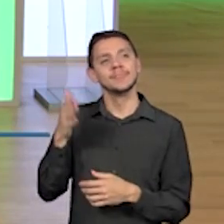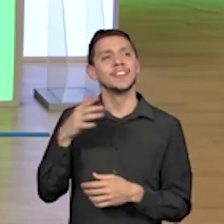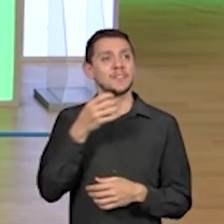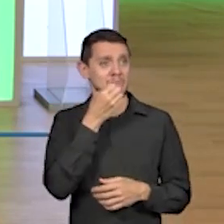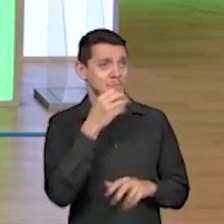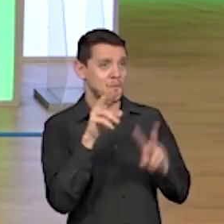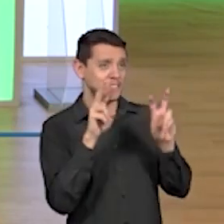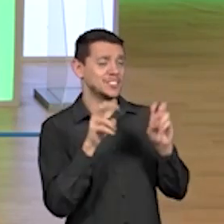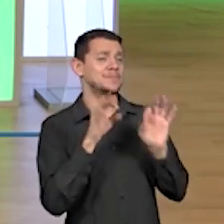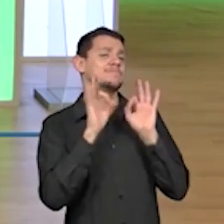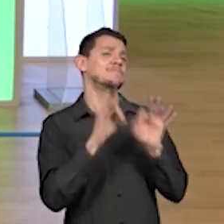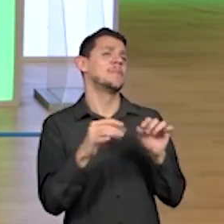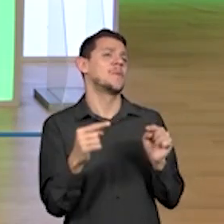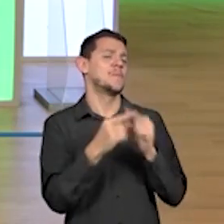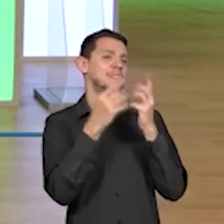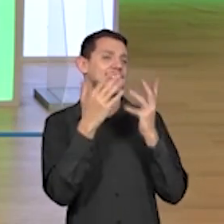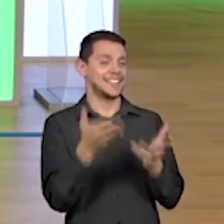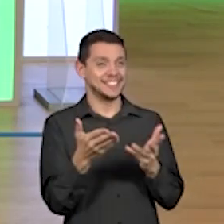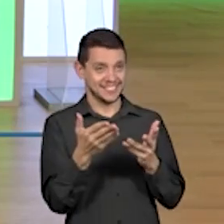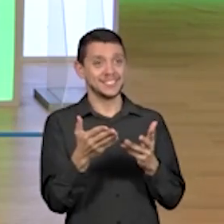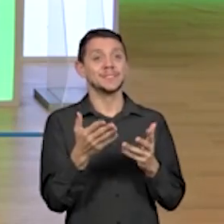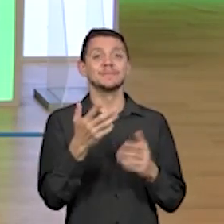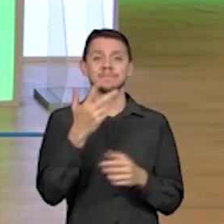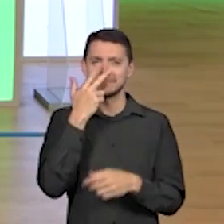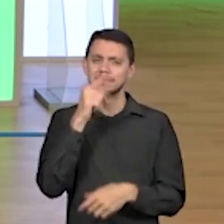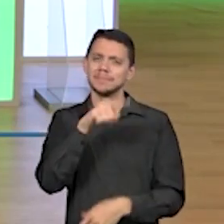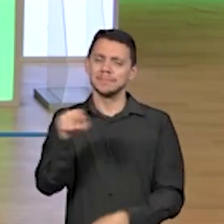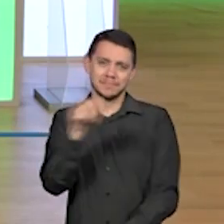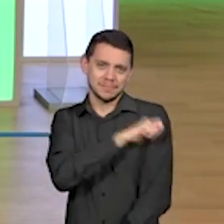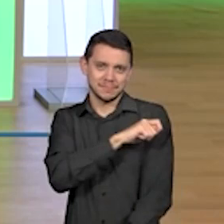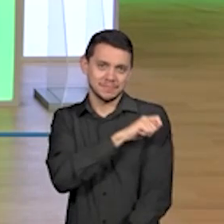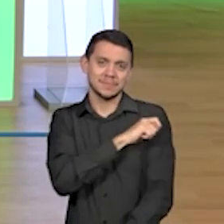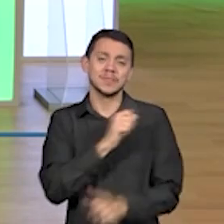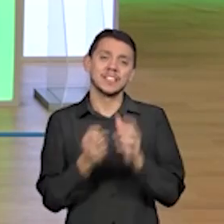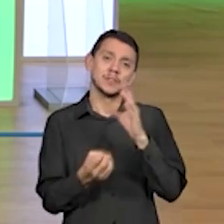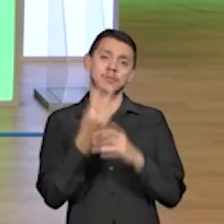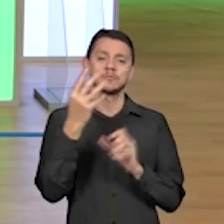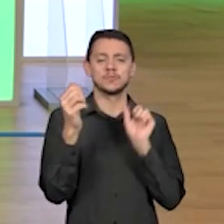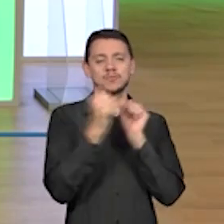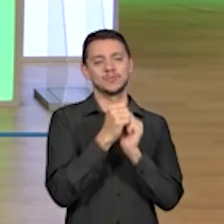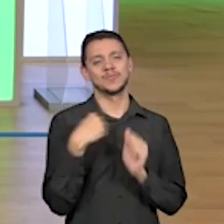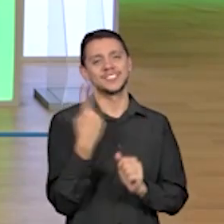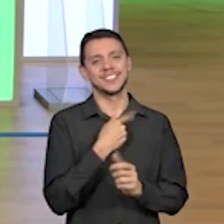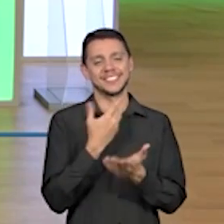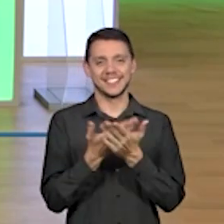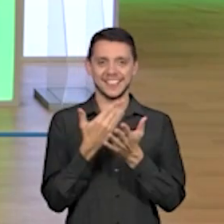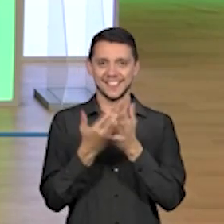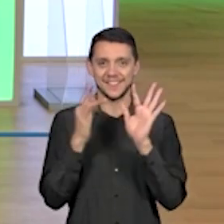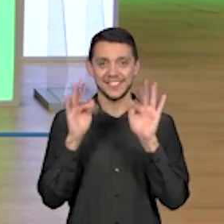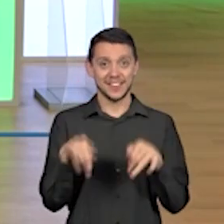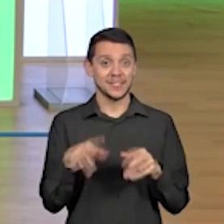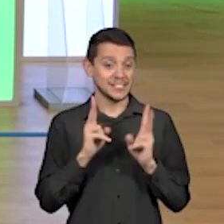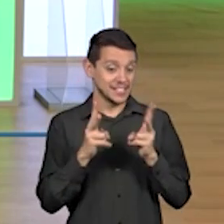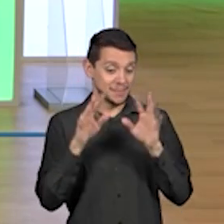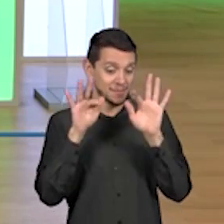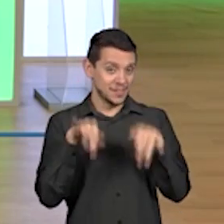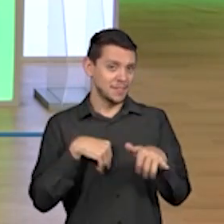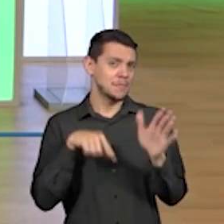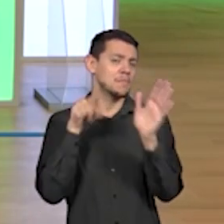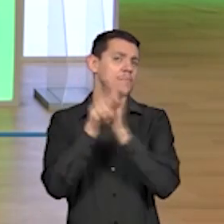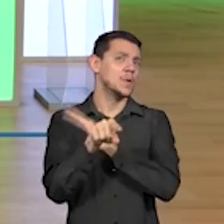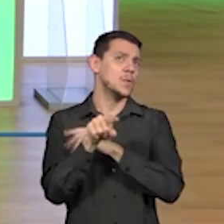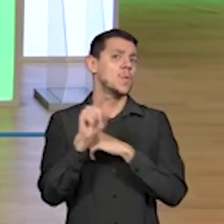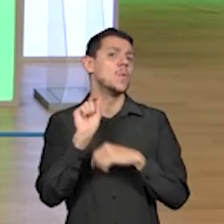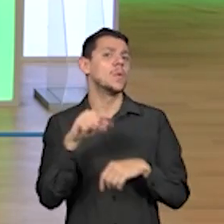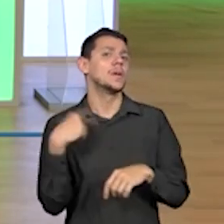é isso. Foi um bom título. Acho que os estudantes fizeram reflexão conosco nessa aula que se encerra. Eu pergunto sempre no final o que fizemos,